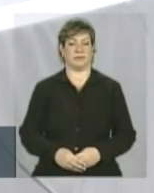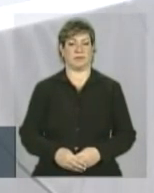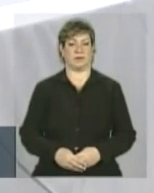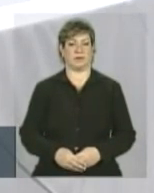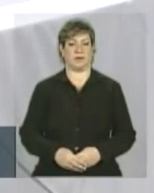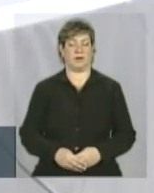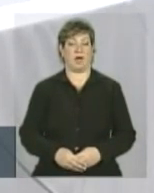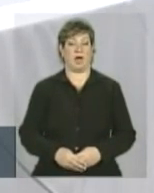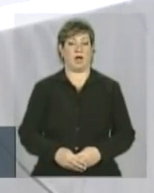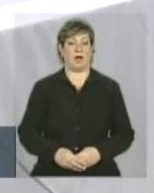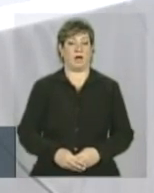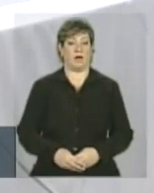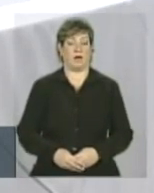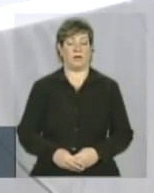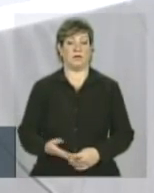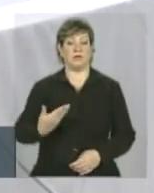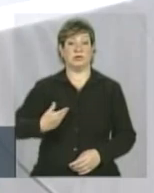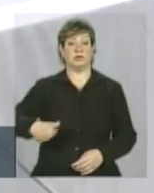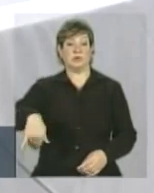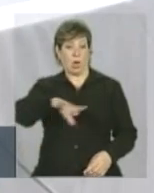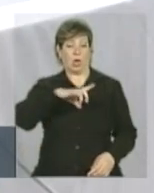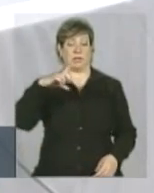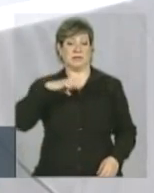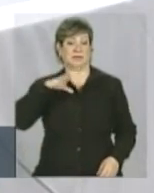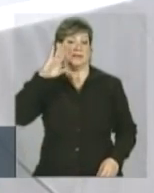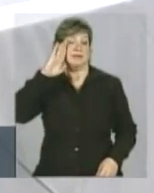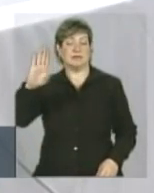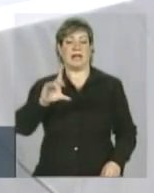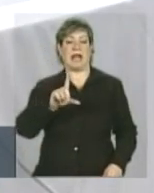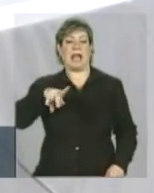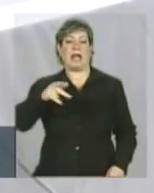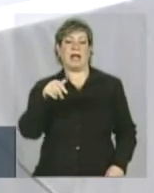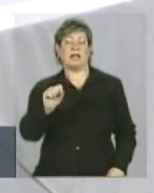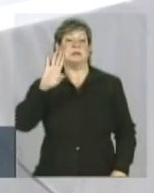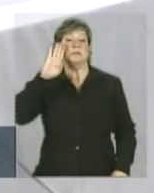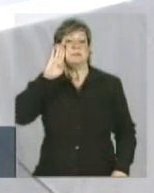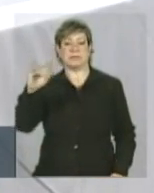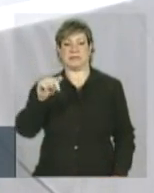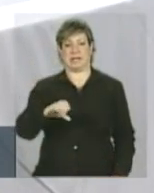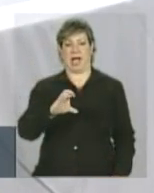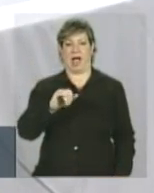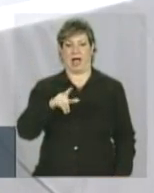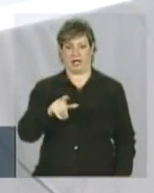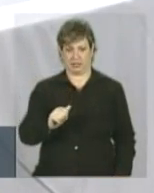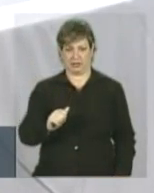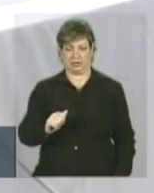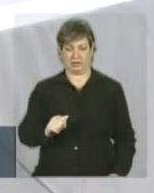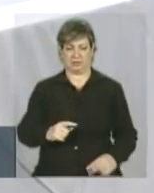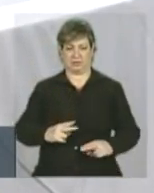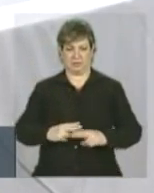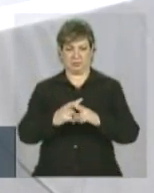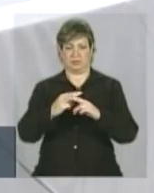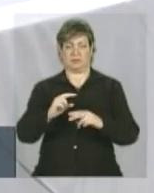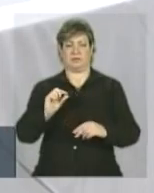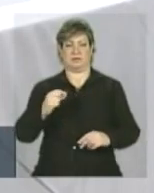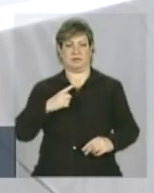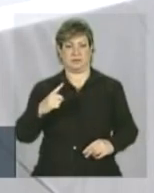Nós estamos nas linhas principais da Caixa, reduzindo a taxa de